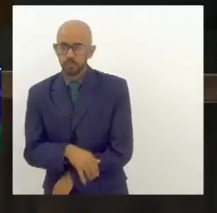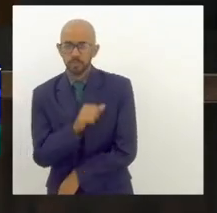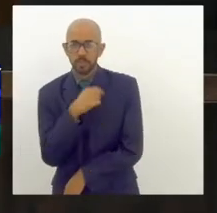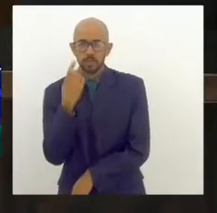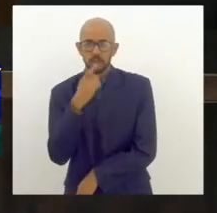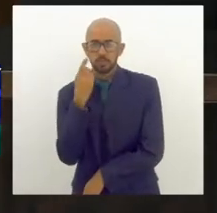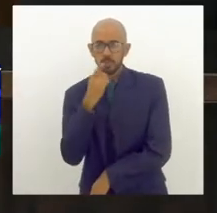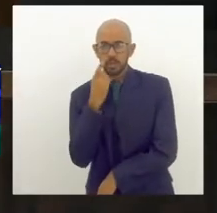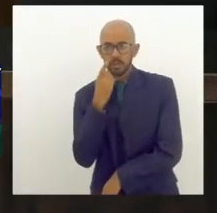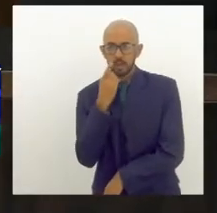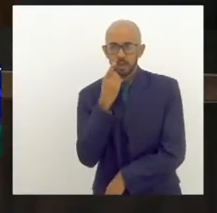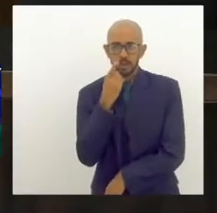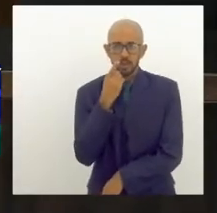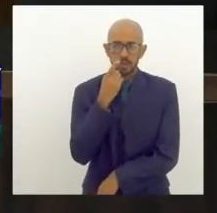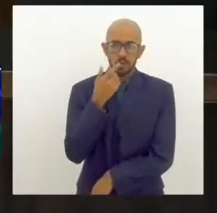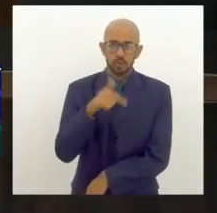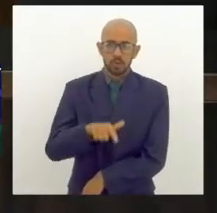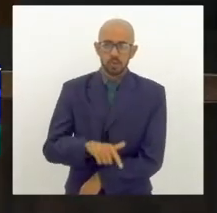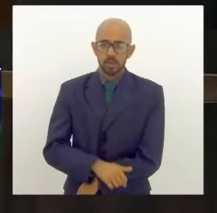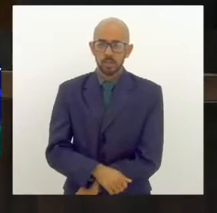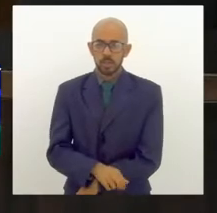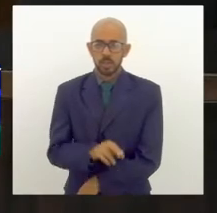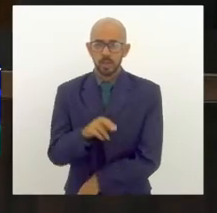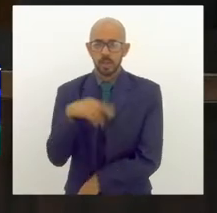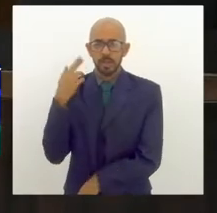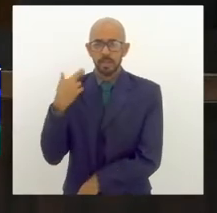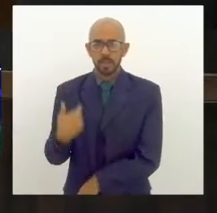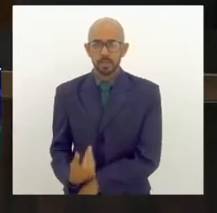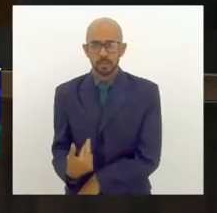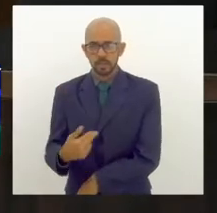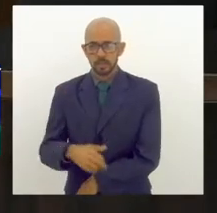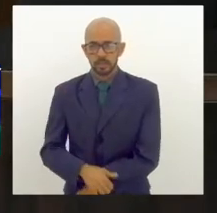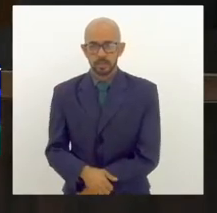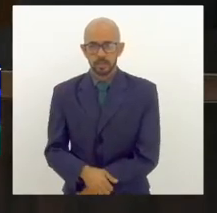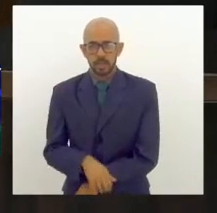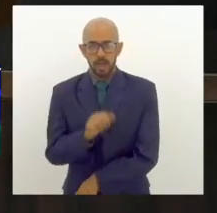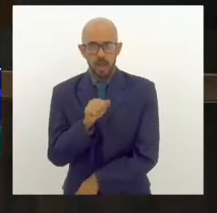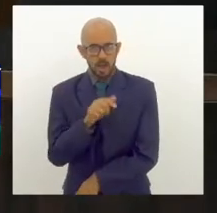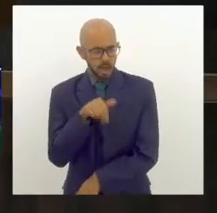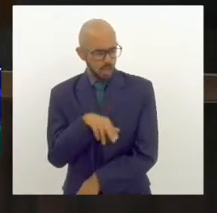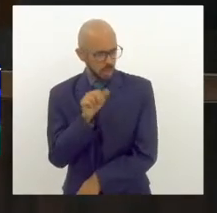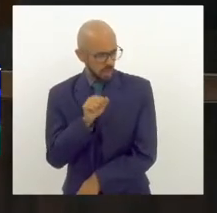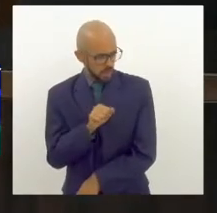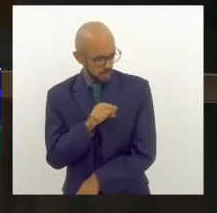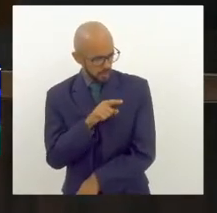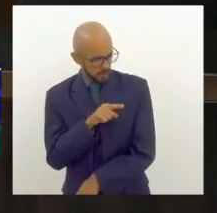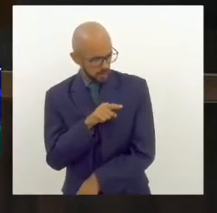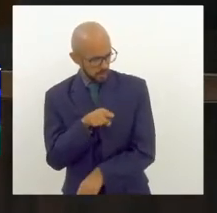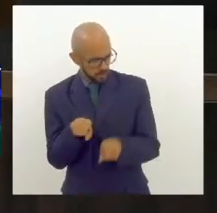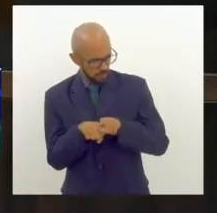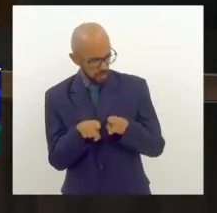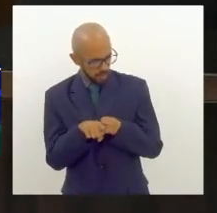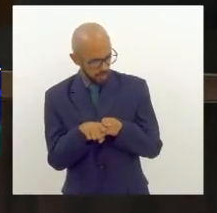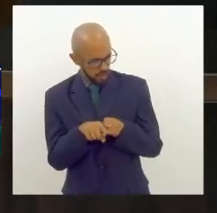deputada, a próxima deputada Renata Souza, a deputada Alana, que é uma questão de ordem,